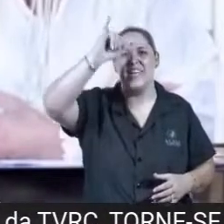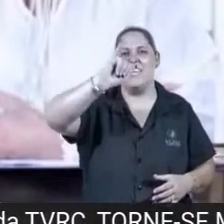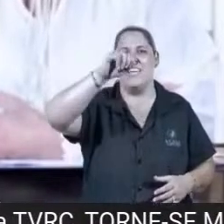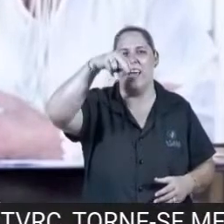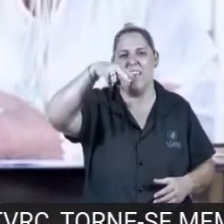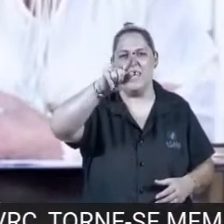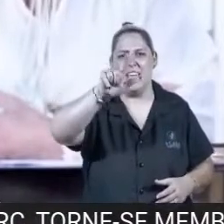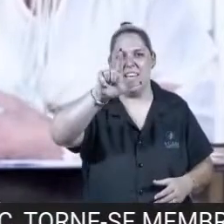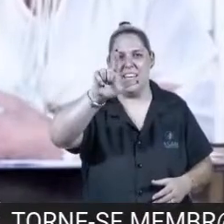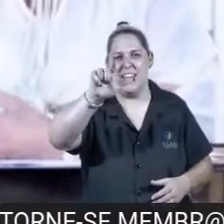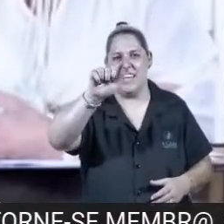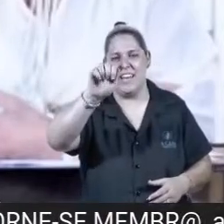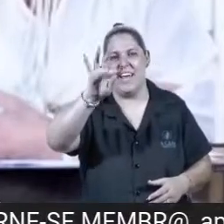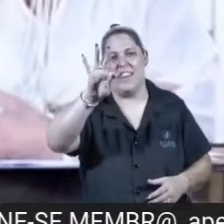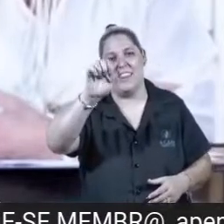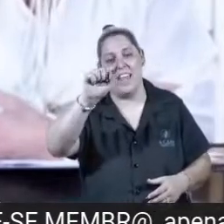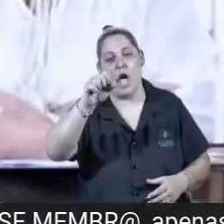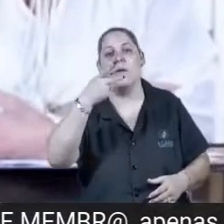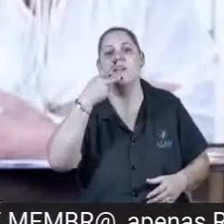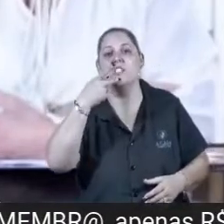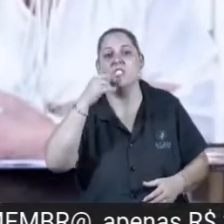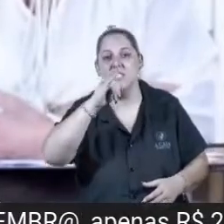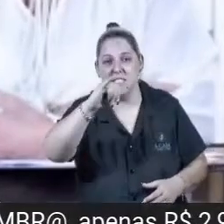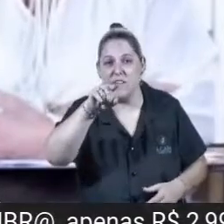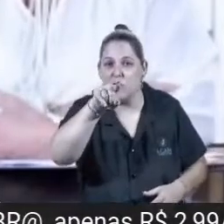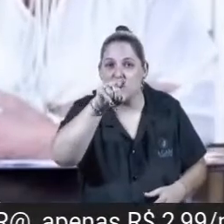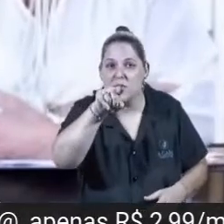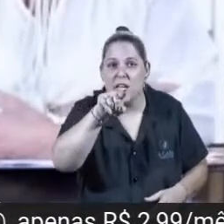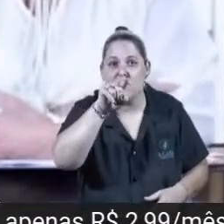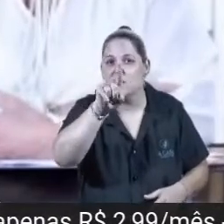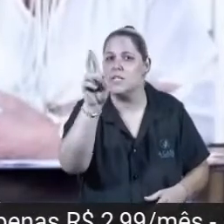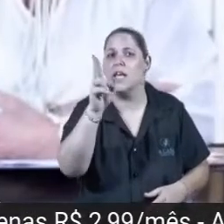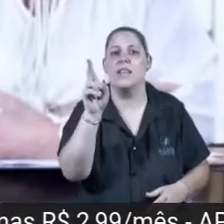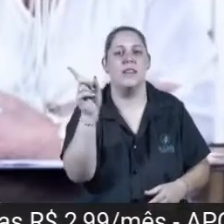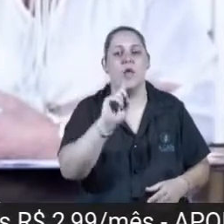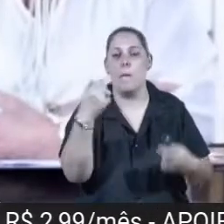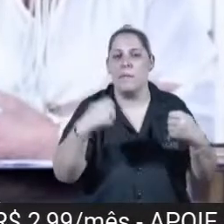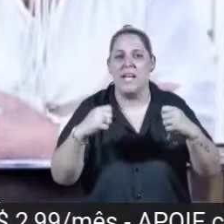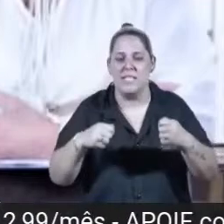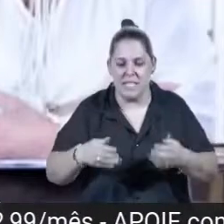dizer para você, querido, você não precisa de tapete vermelho.